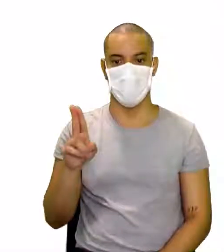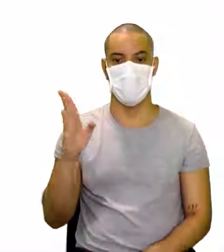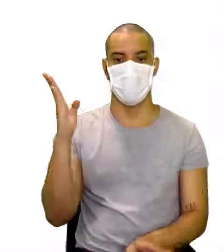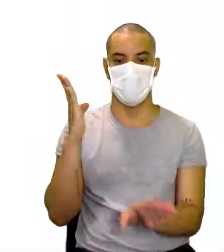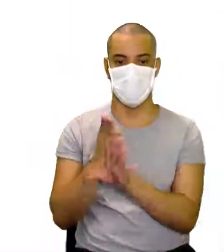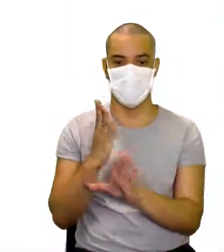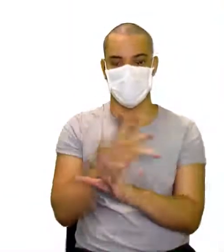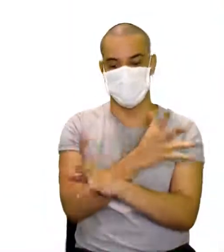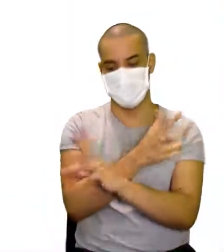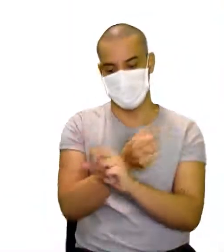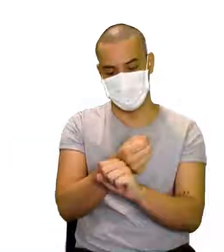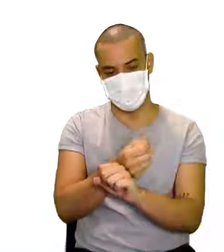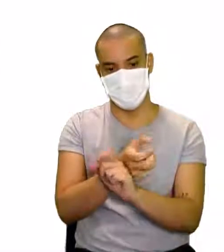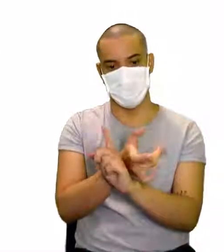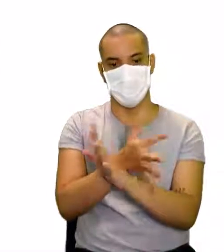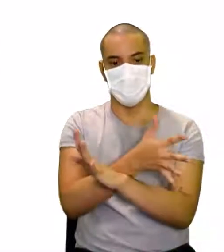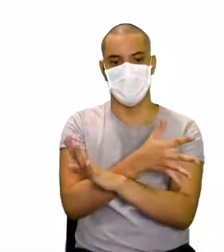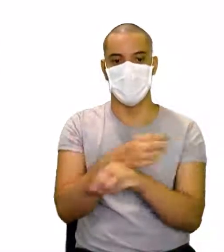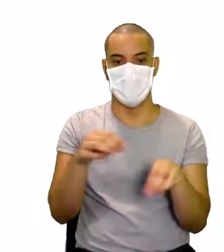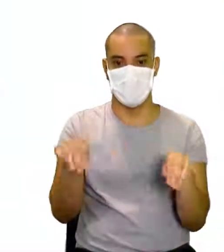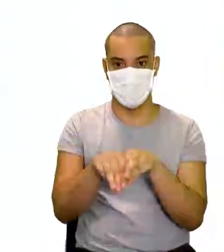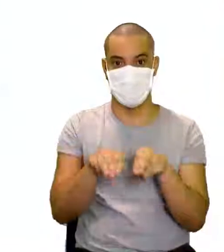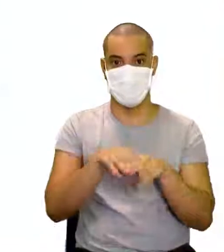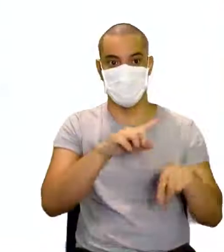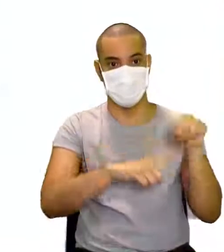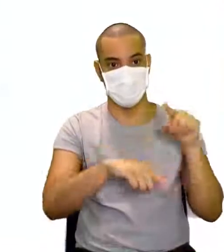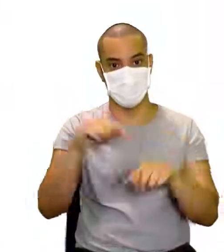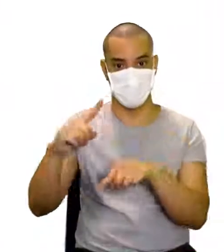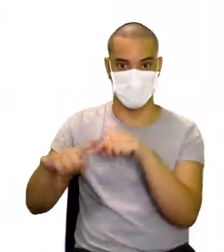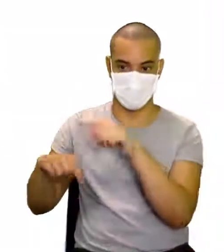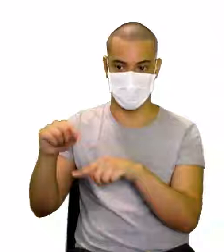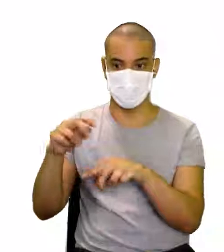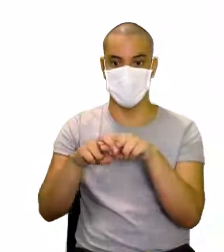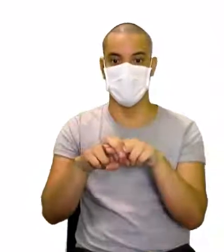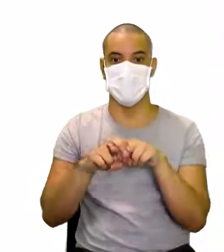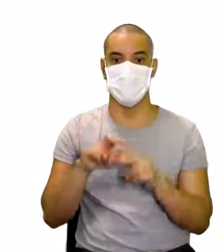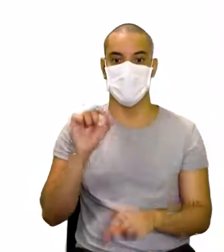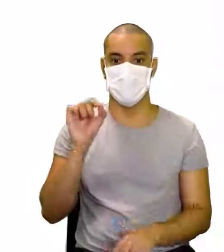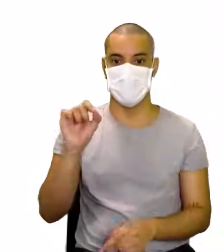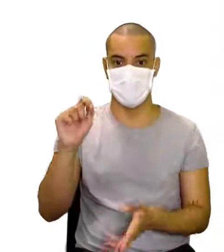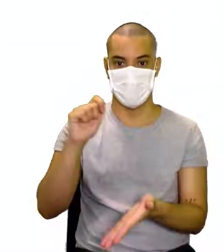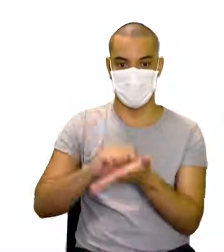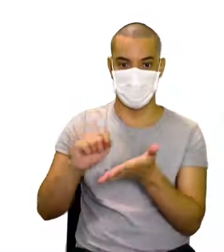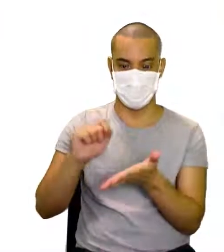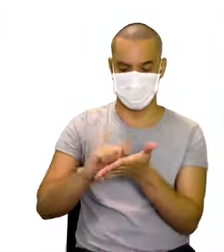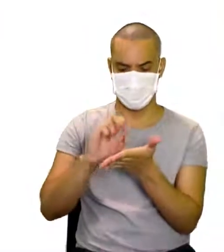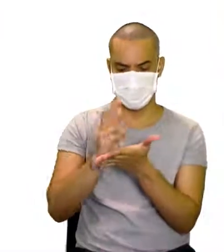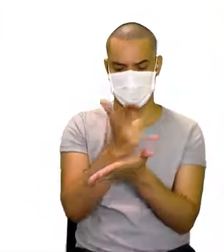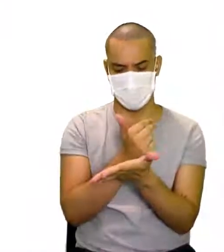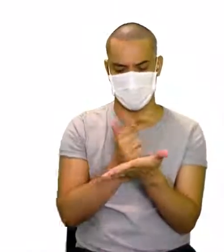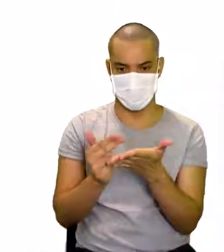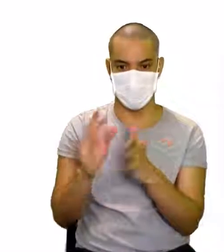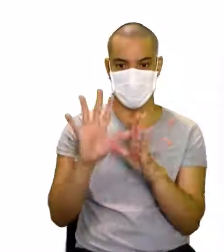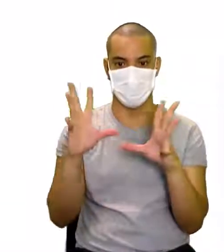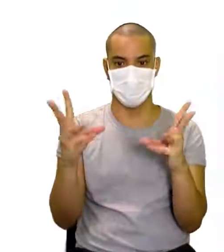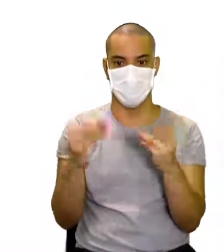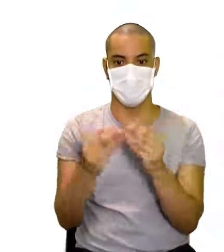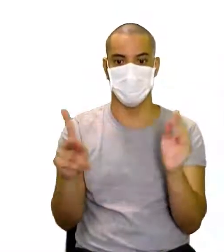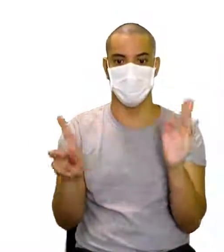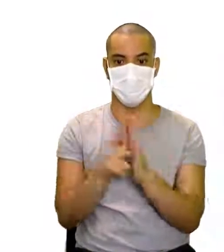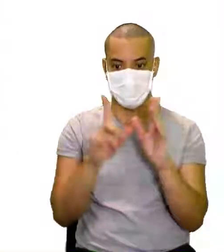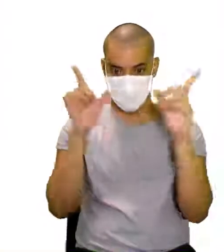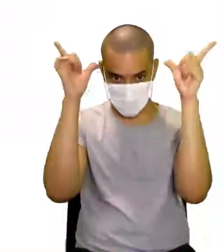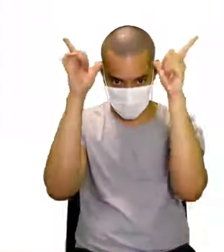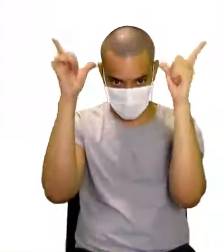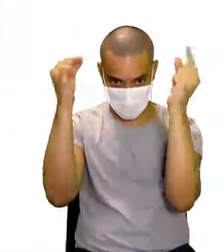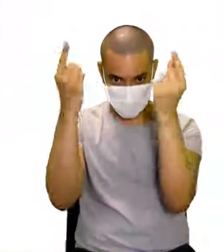de atração e repulsão de determinados corpos. Então, esses escritos gregos, como está aqui, vocês podem ver